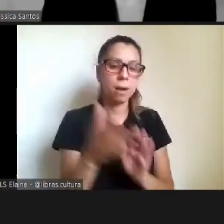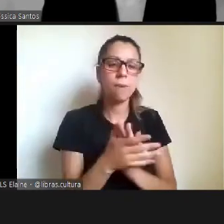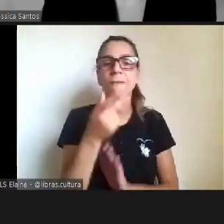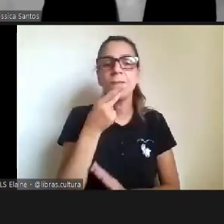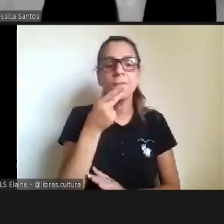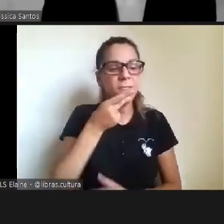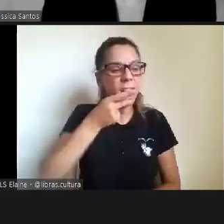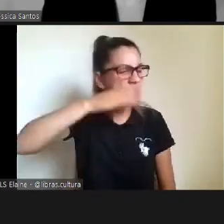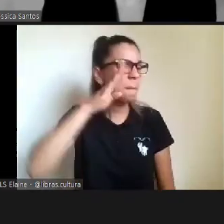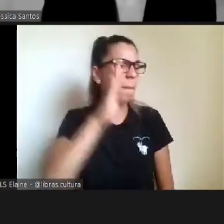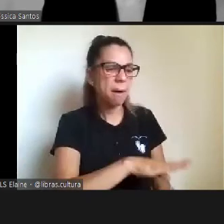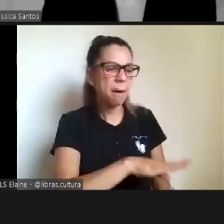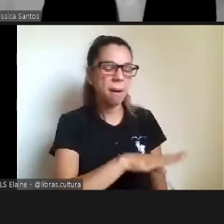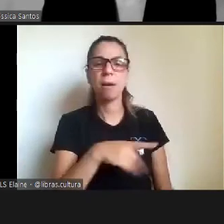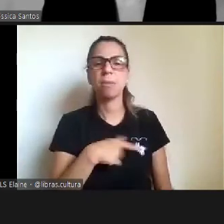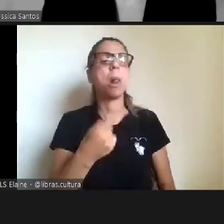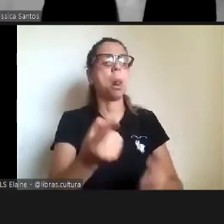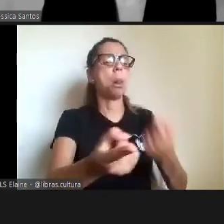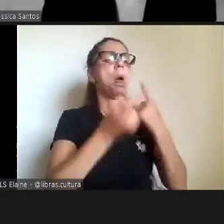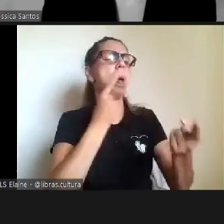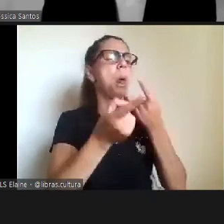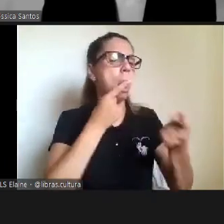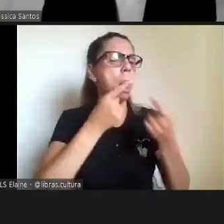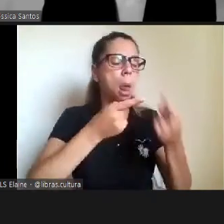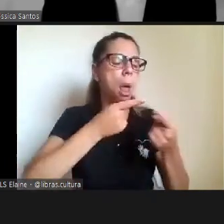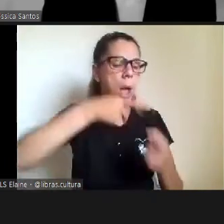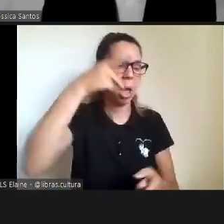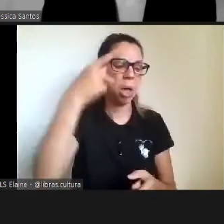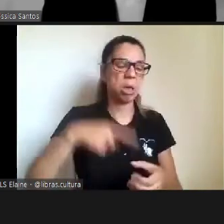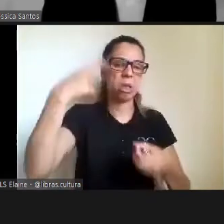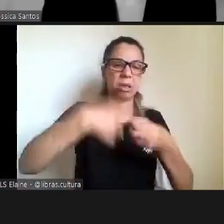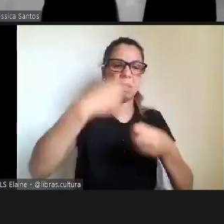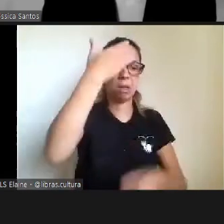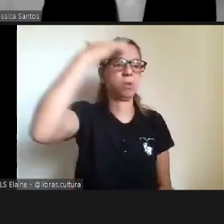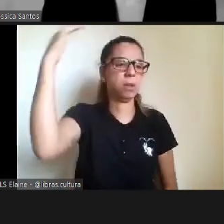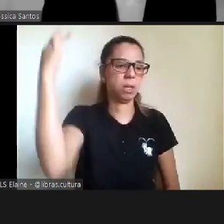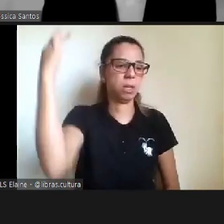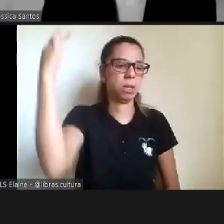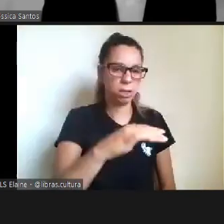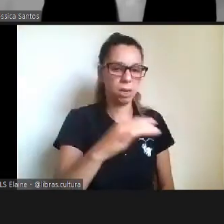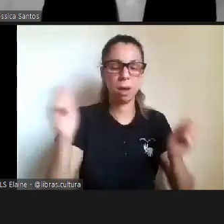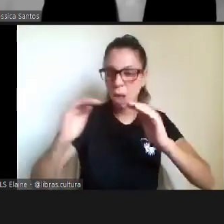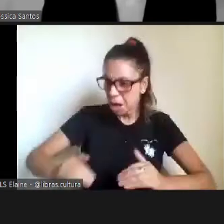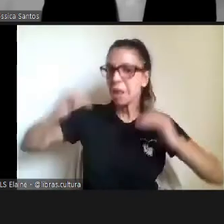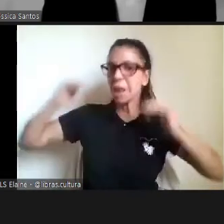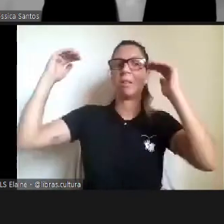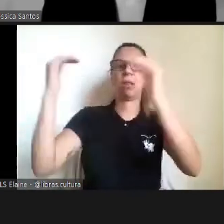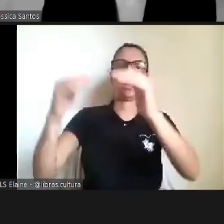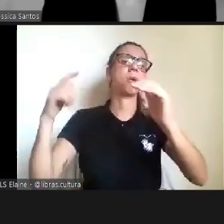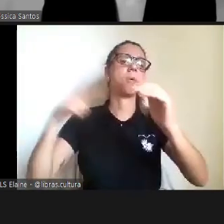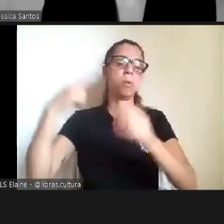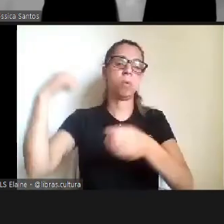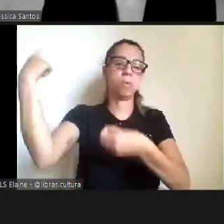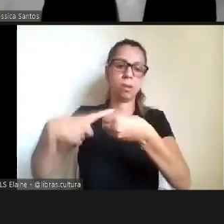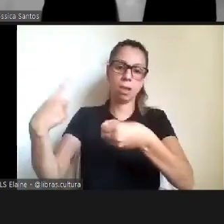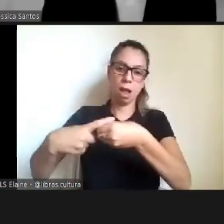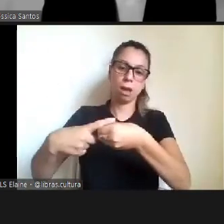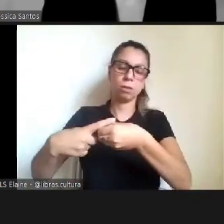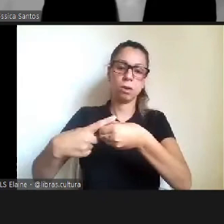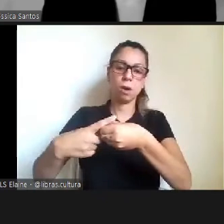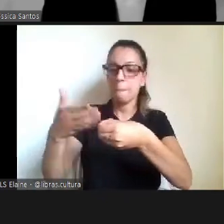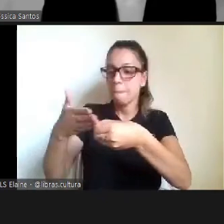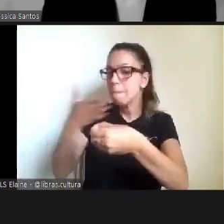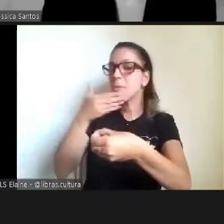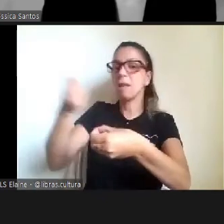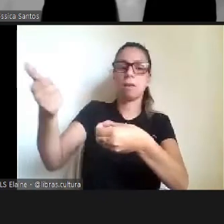mesmo dela, enquanto a gente não meter a boca em Curitiba, a gente não cresce enquanto cidade. E acho que a gente tem que fazer isso. Ou quando a Jéssica